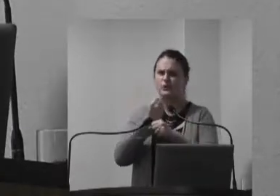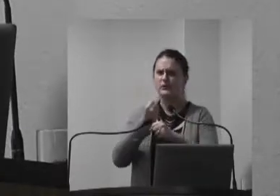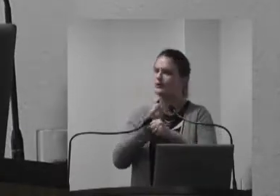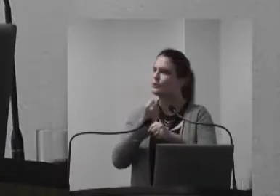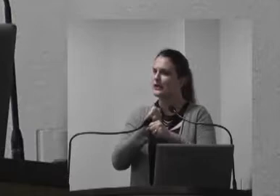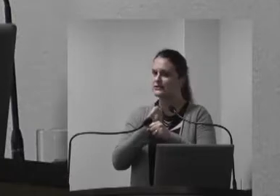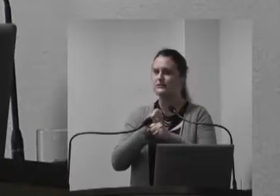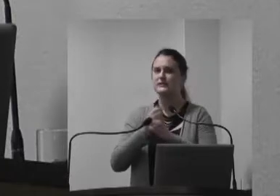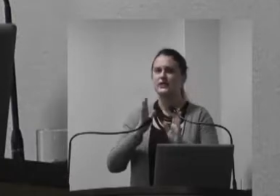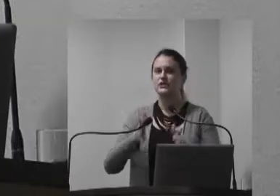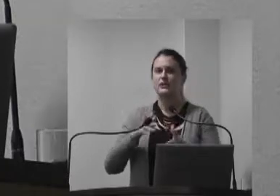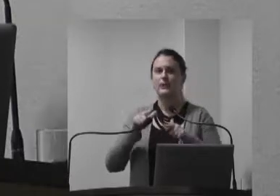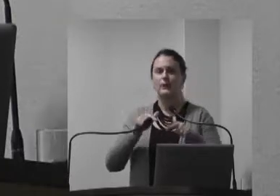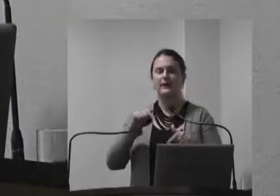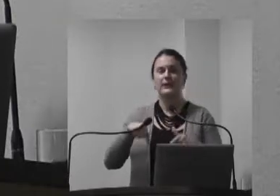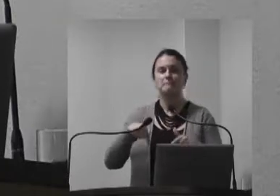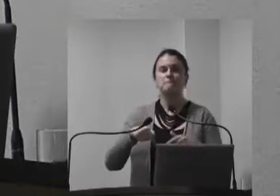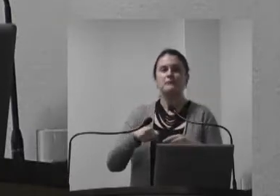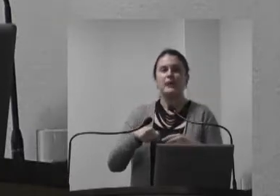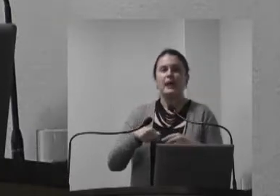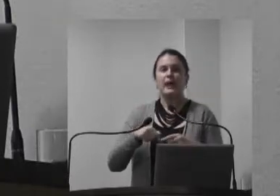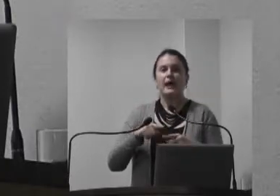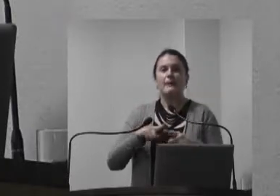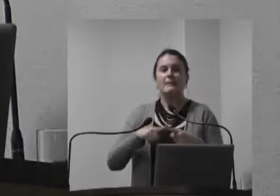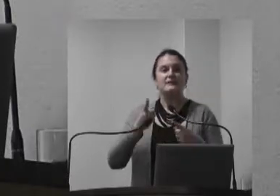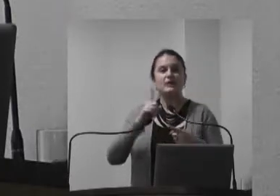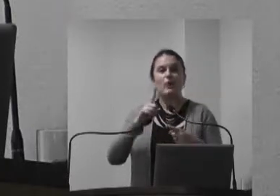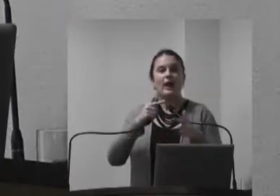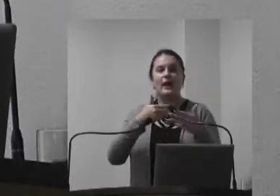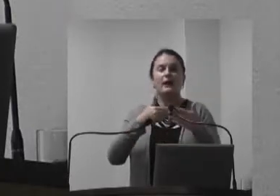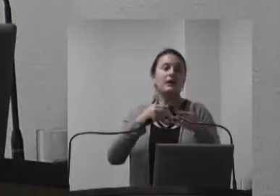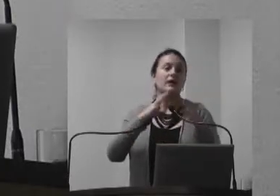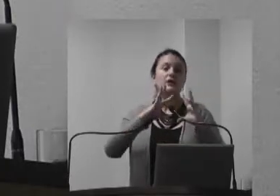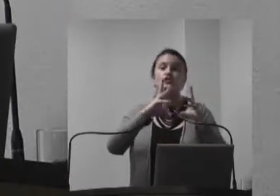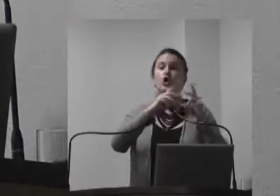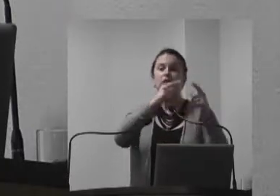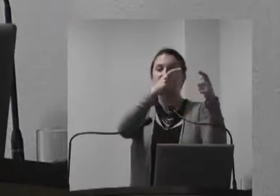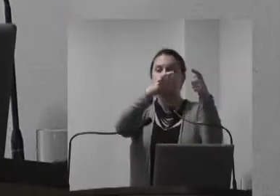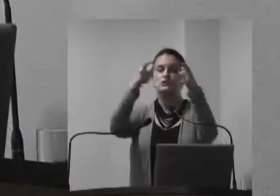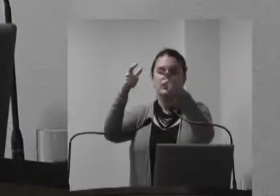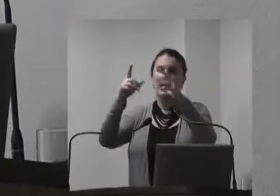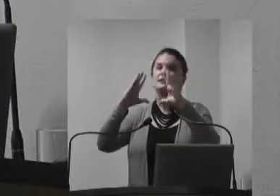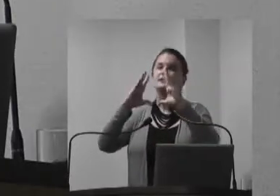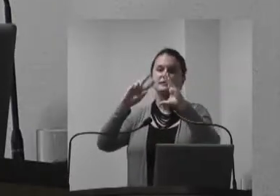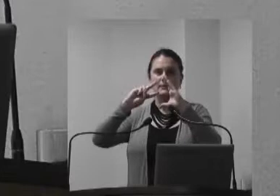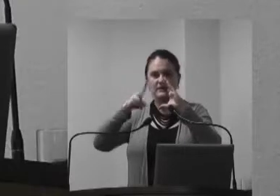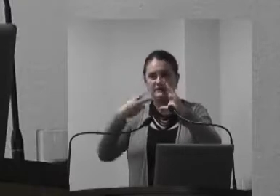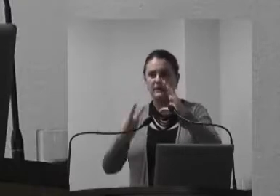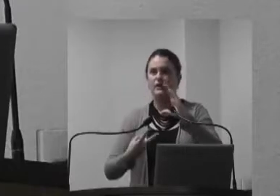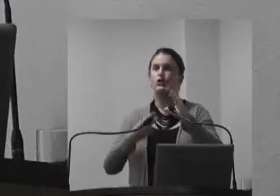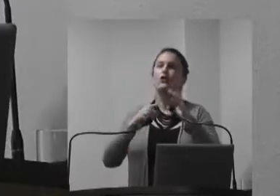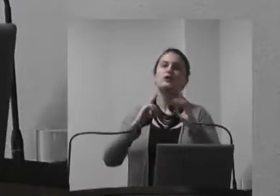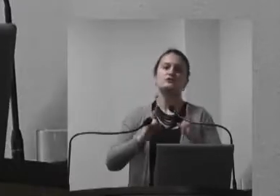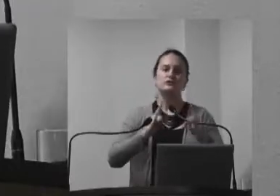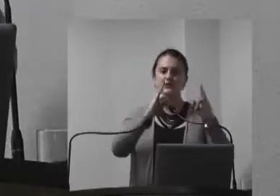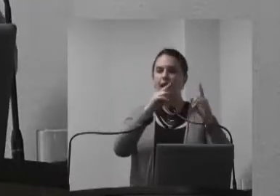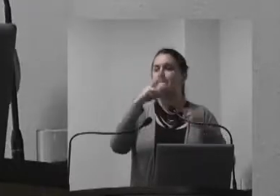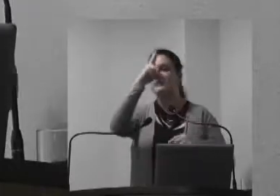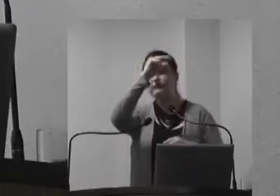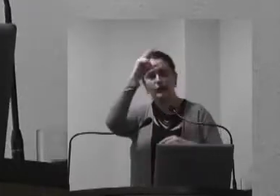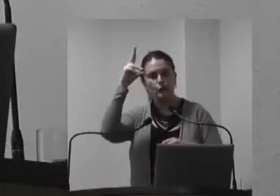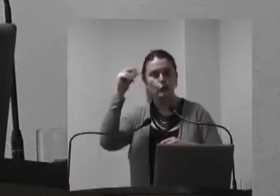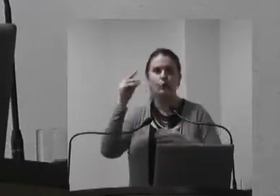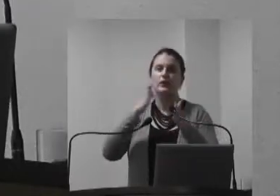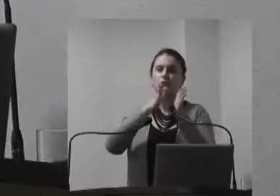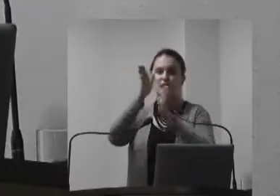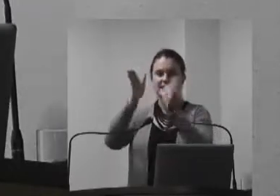menos 4 anos, né, já trabalho aqui, mas não é em todos os lugares, as câmaras de vereadores, né,